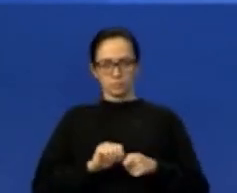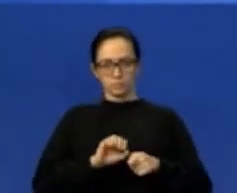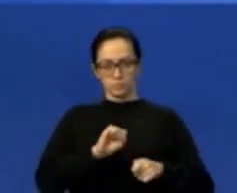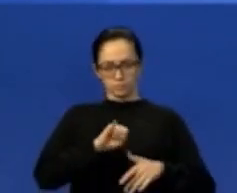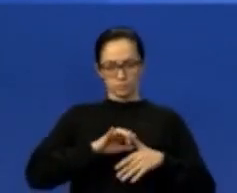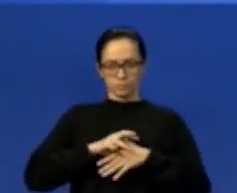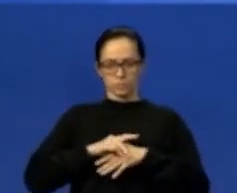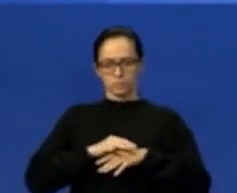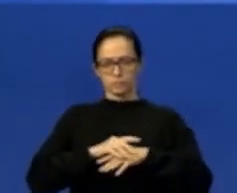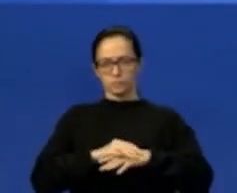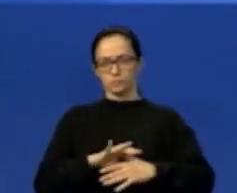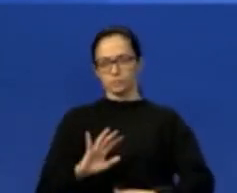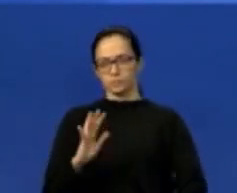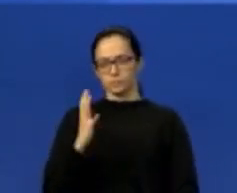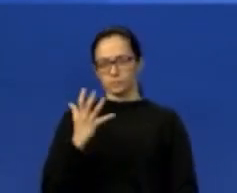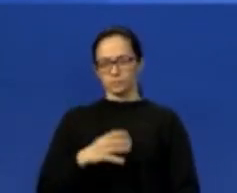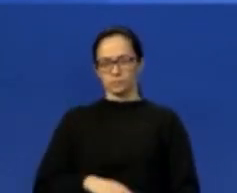envelhecimento.